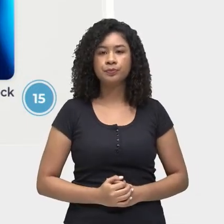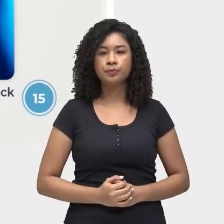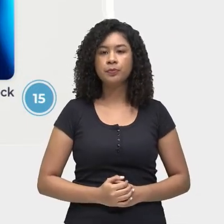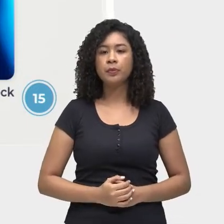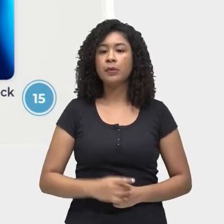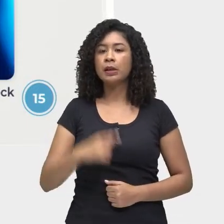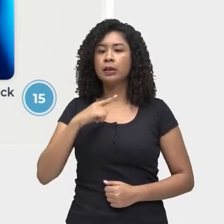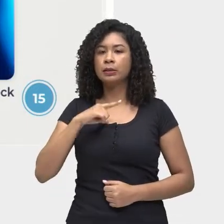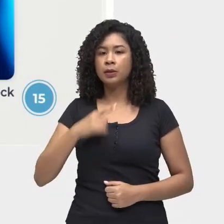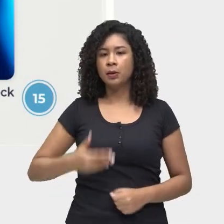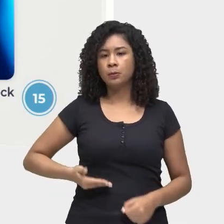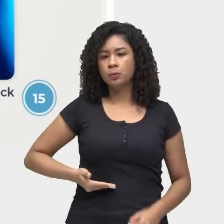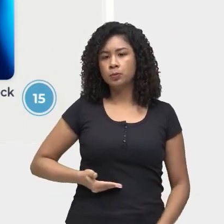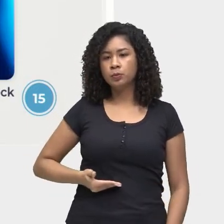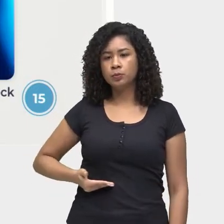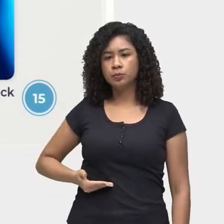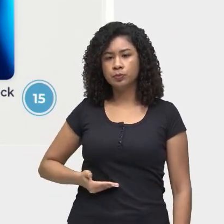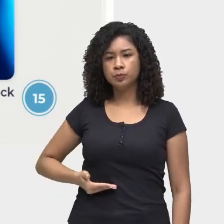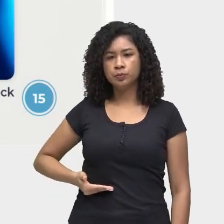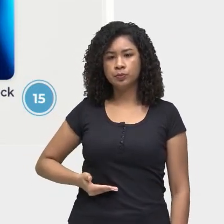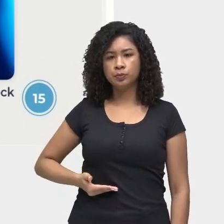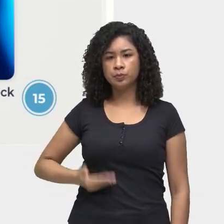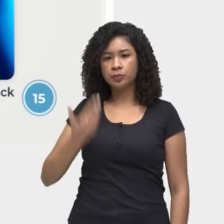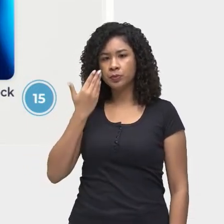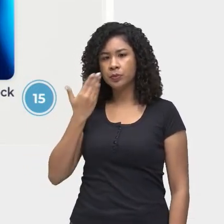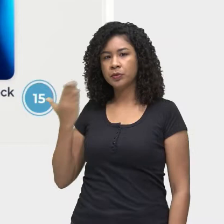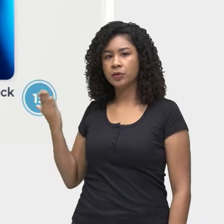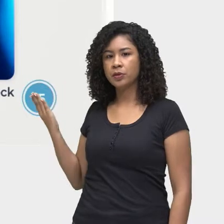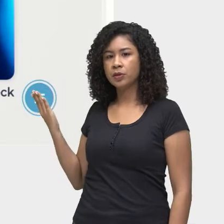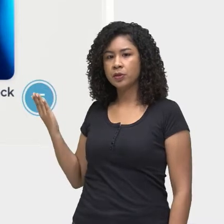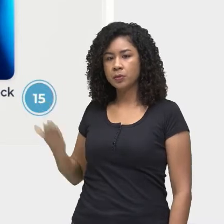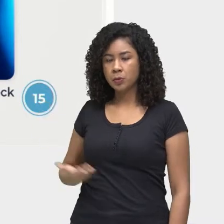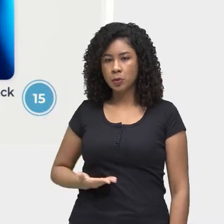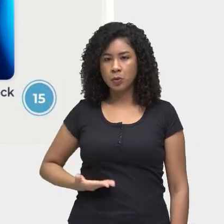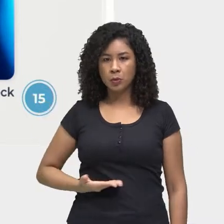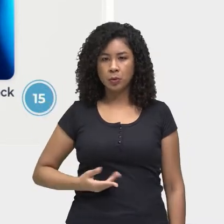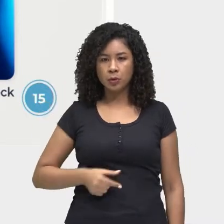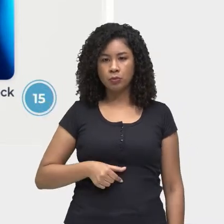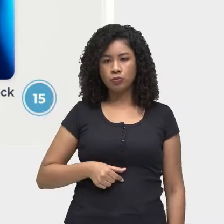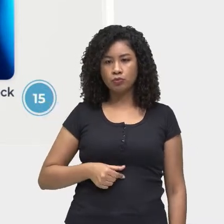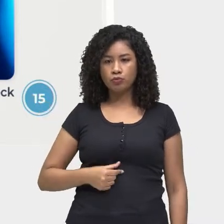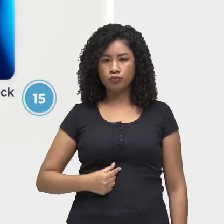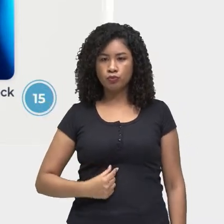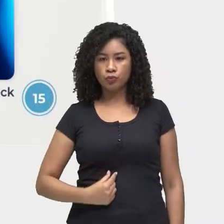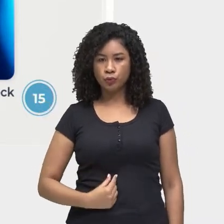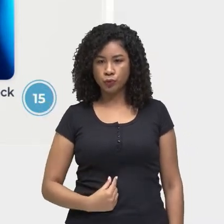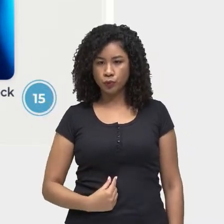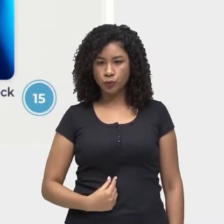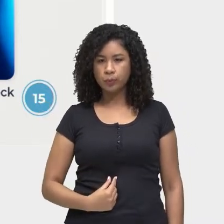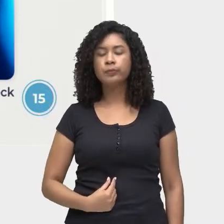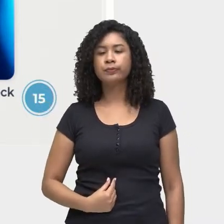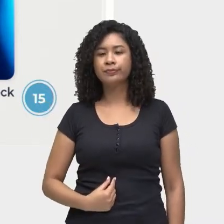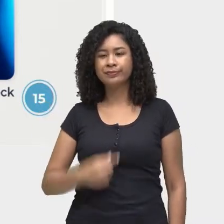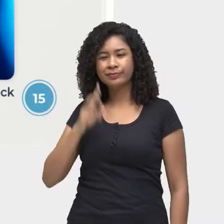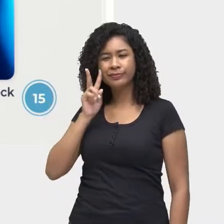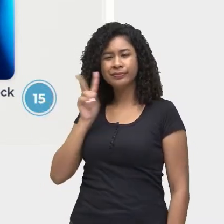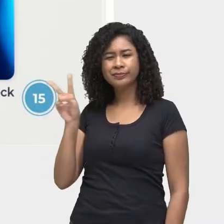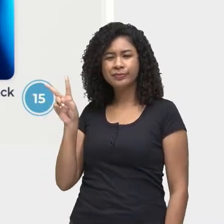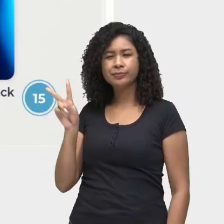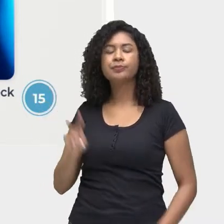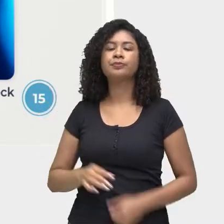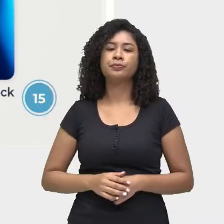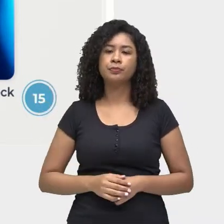intestino, nós temos aqui a bile. Essa é uma questão de vestibular, gente, porque a bile